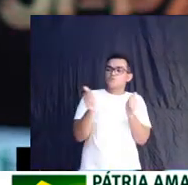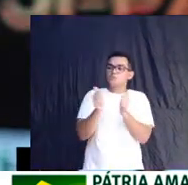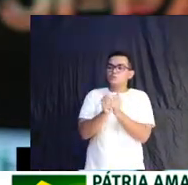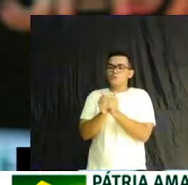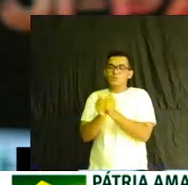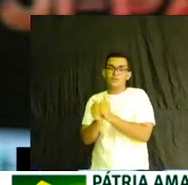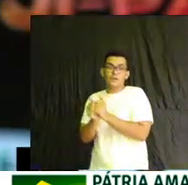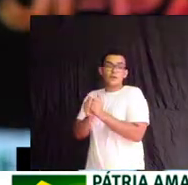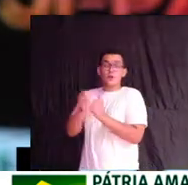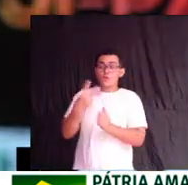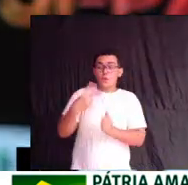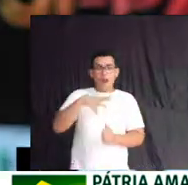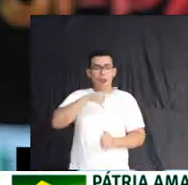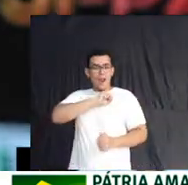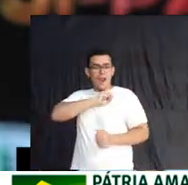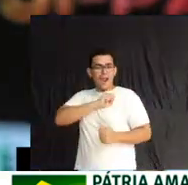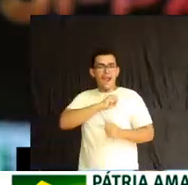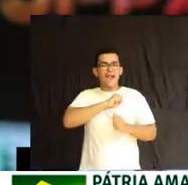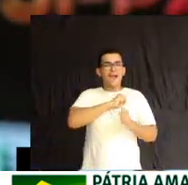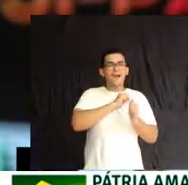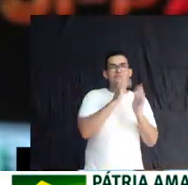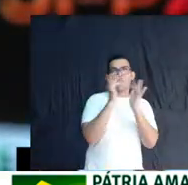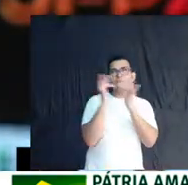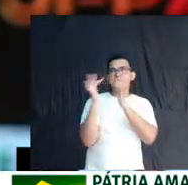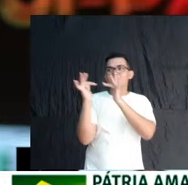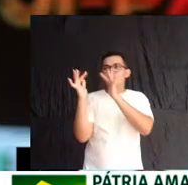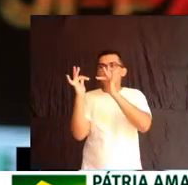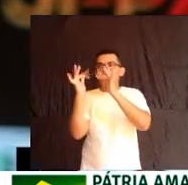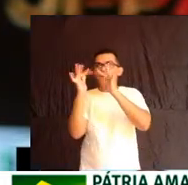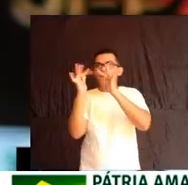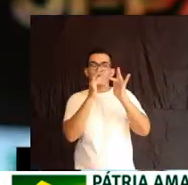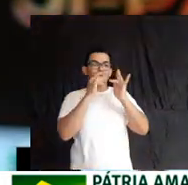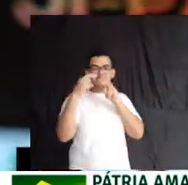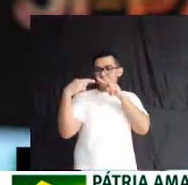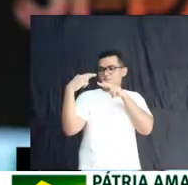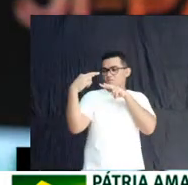dois amantes namorando na beira da praia.